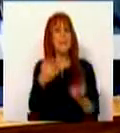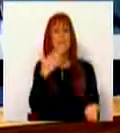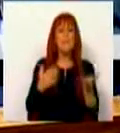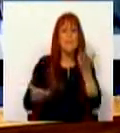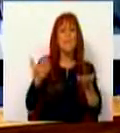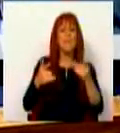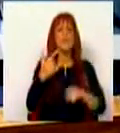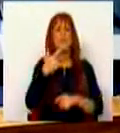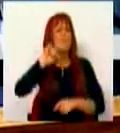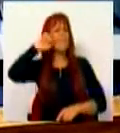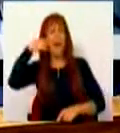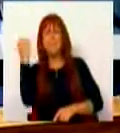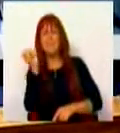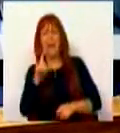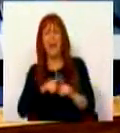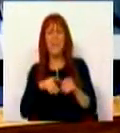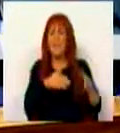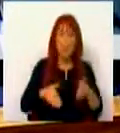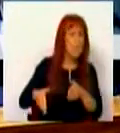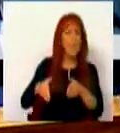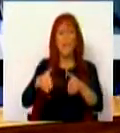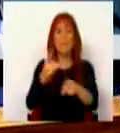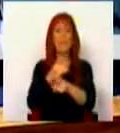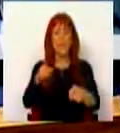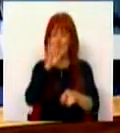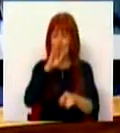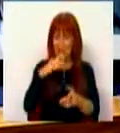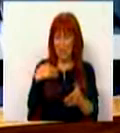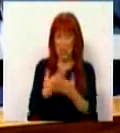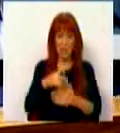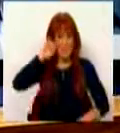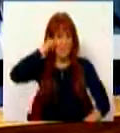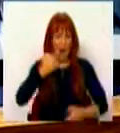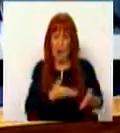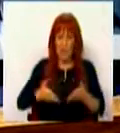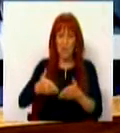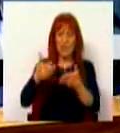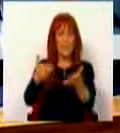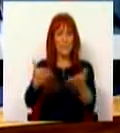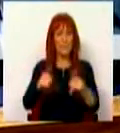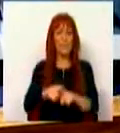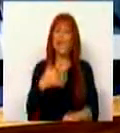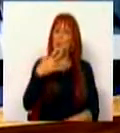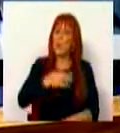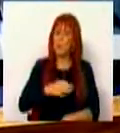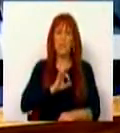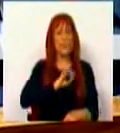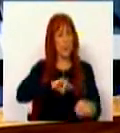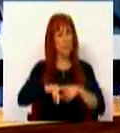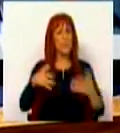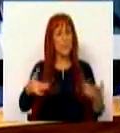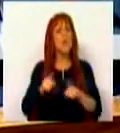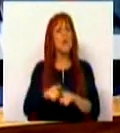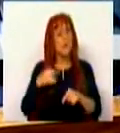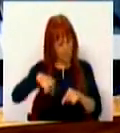equilibrado, que não ponha em causa esta trajetória, porque se pusermos em causa esta trajetória, acredite, Sr. Deputado,